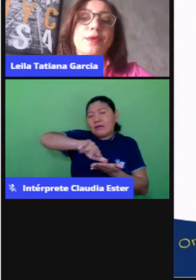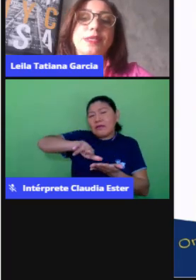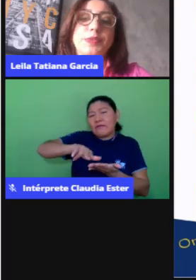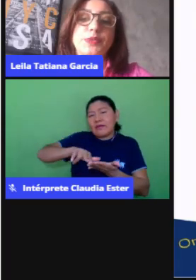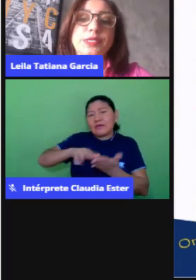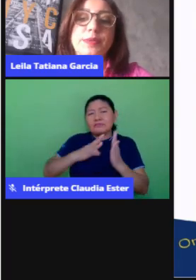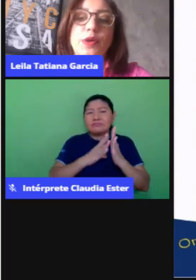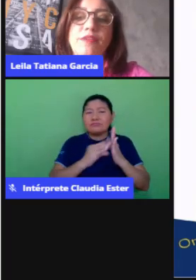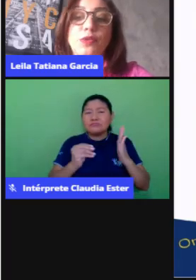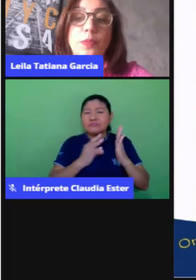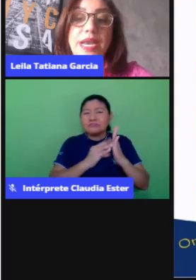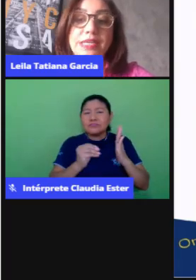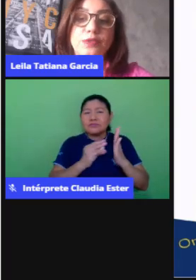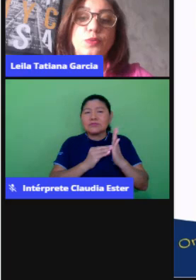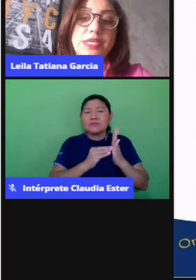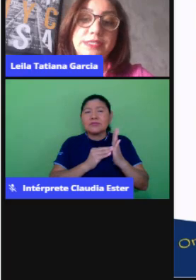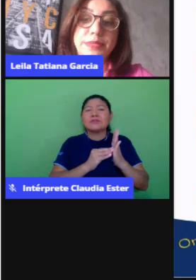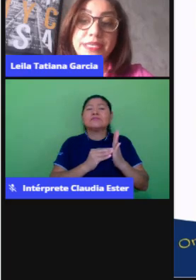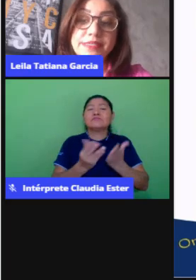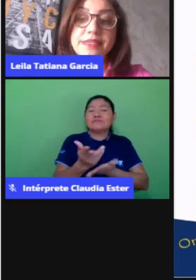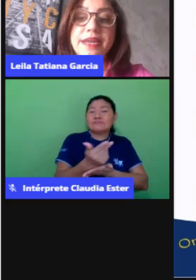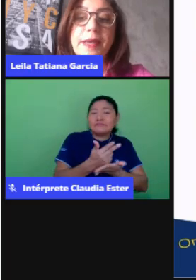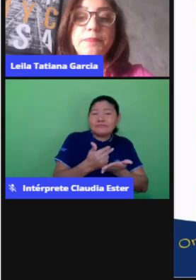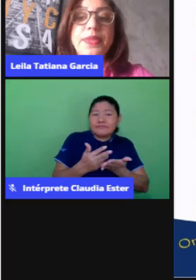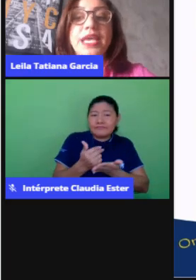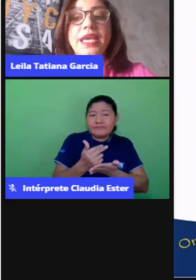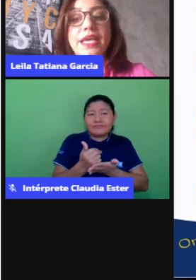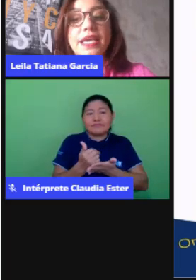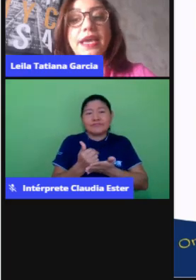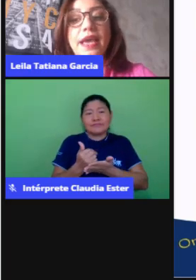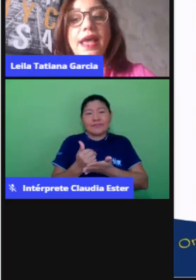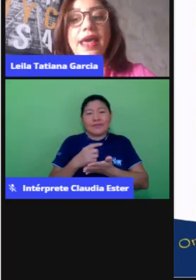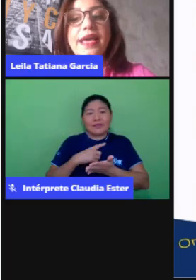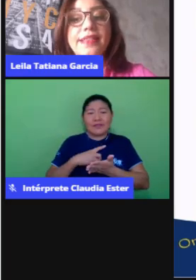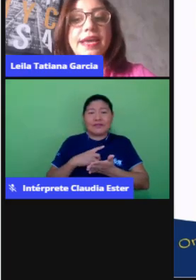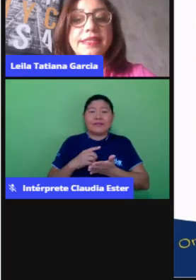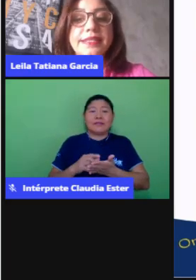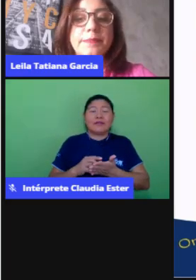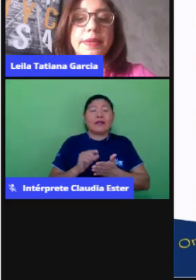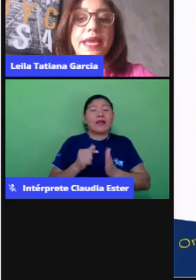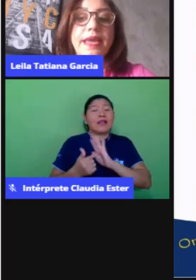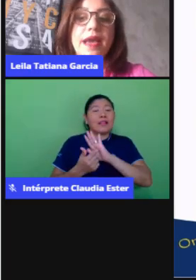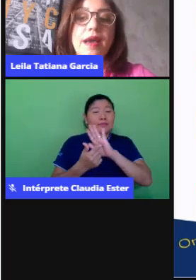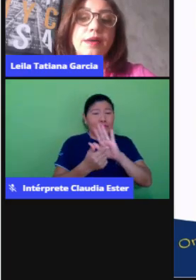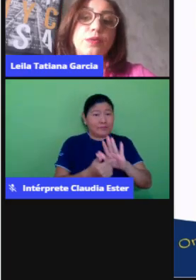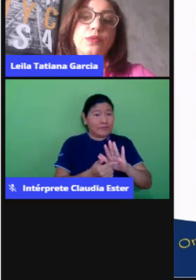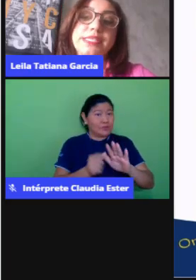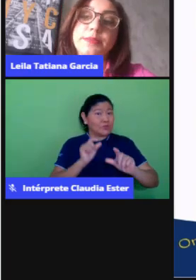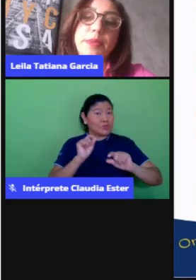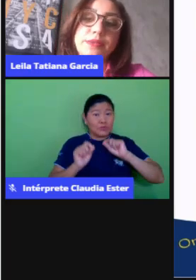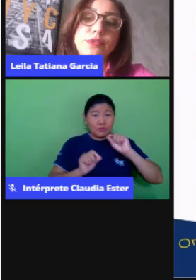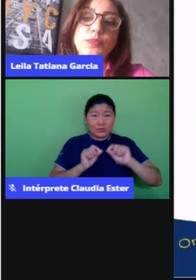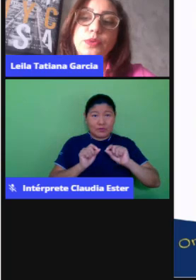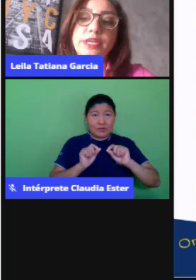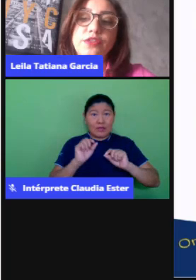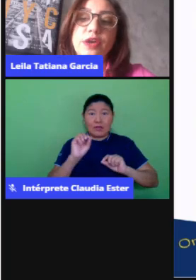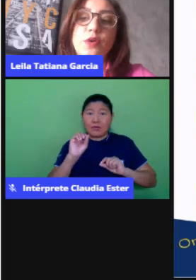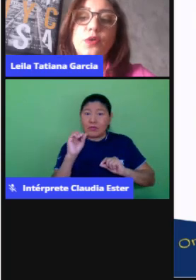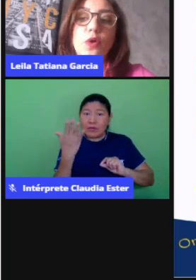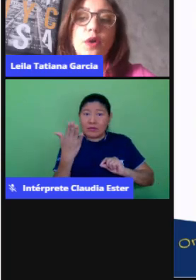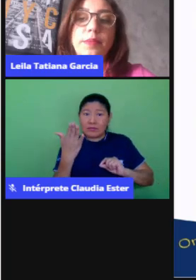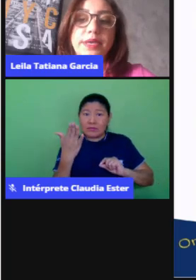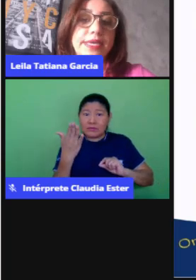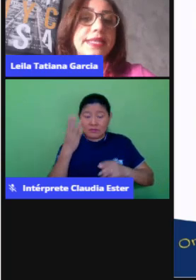em relação às pessoas que moravam no Palácio de Westminster, né? E ela retrata também acontecimentos de